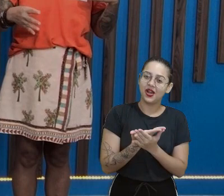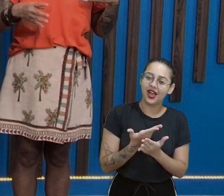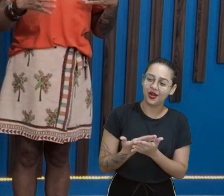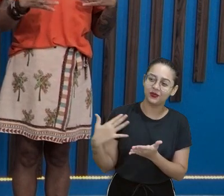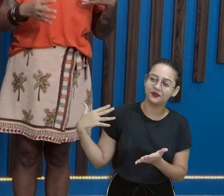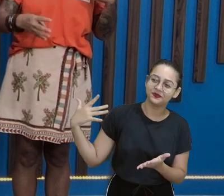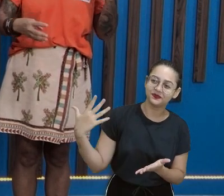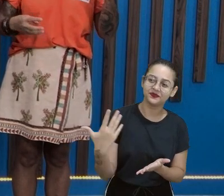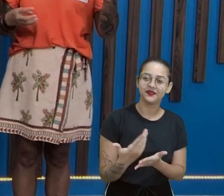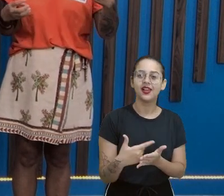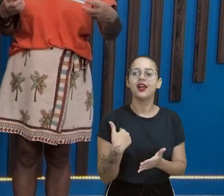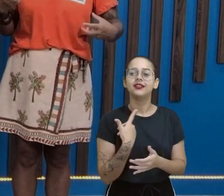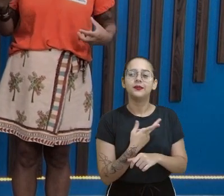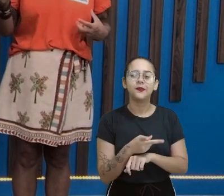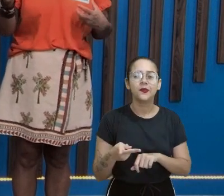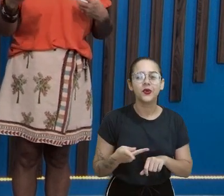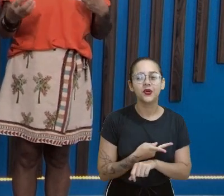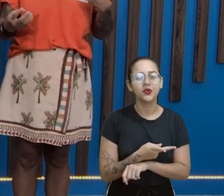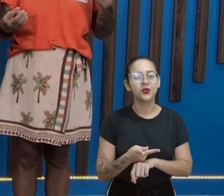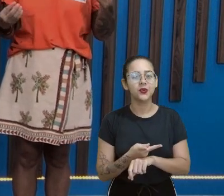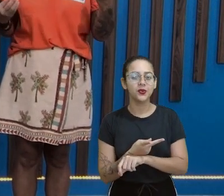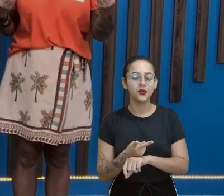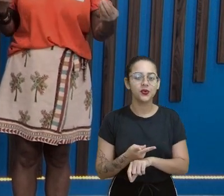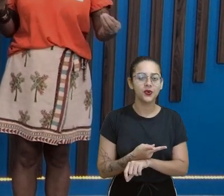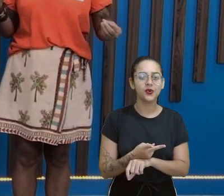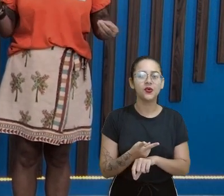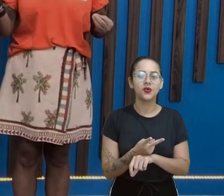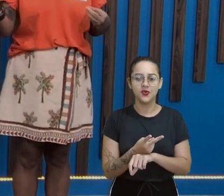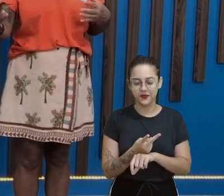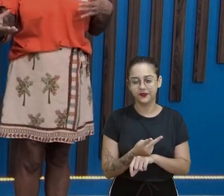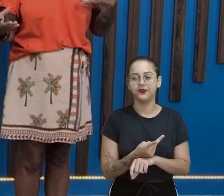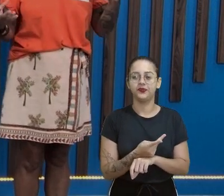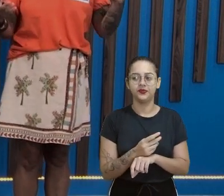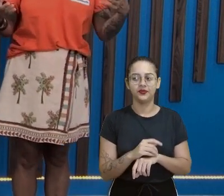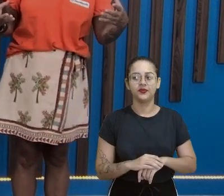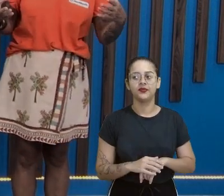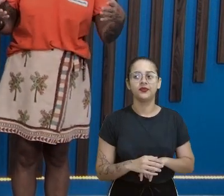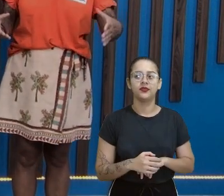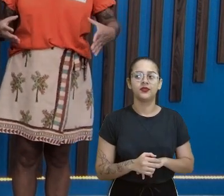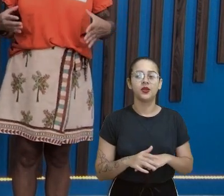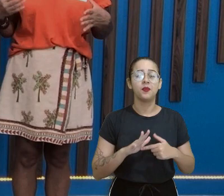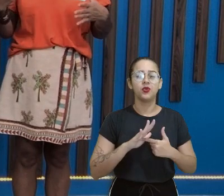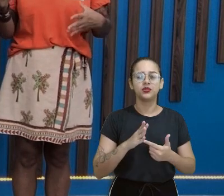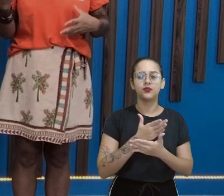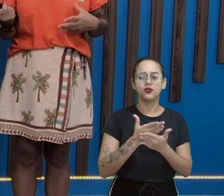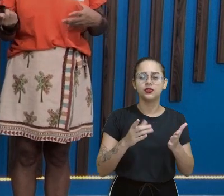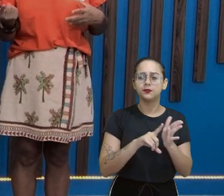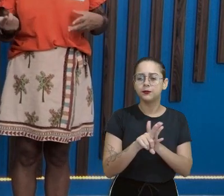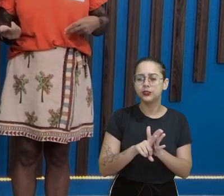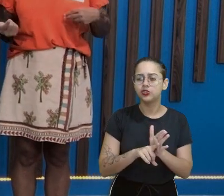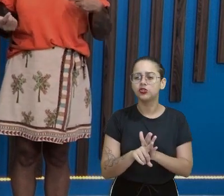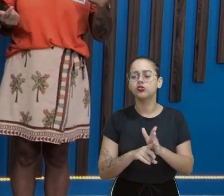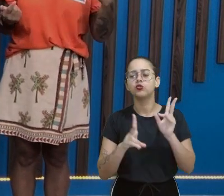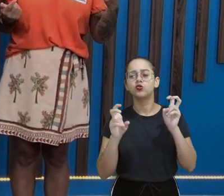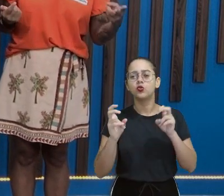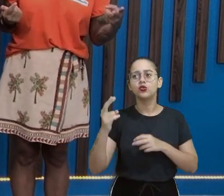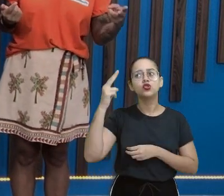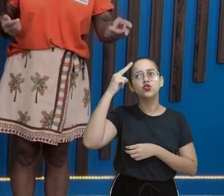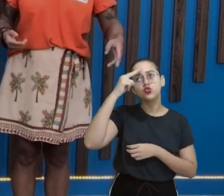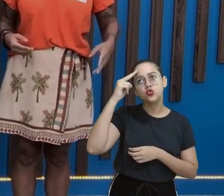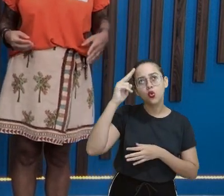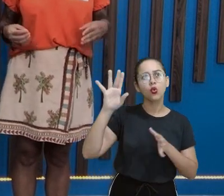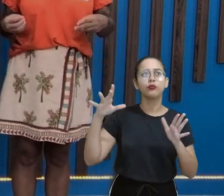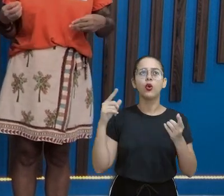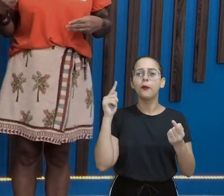gente buscou trazer muito isso assim nos nossos questionamentos, nossa pesquisa a respeito dos sonhos, de objetivos de